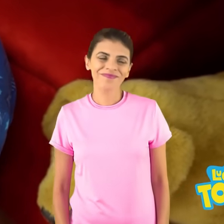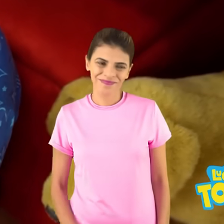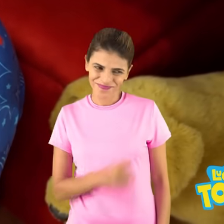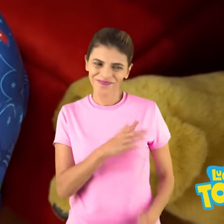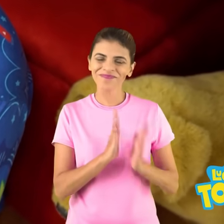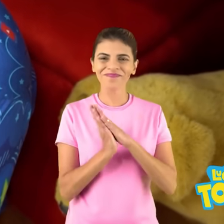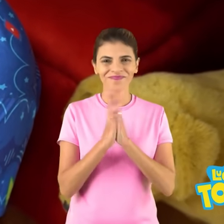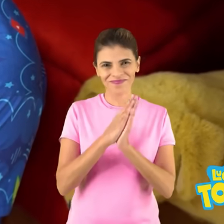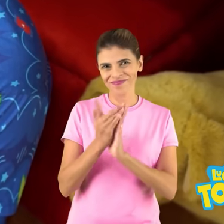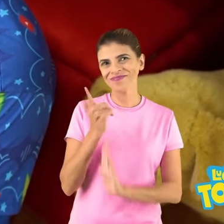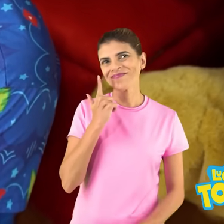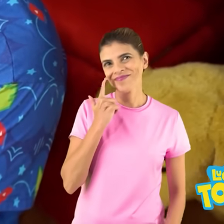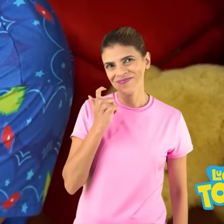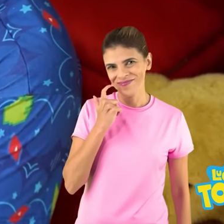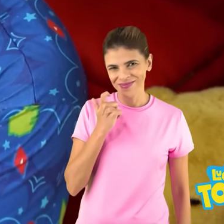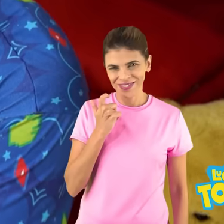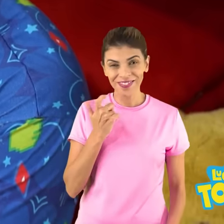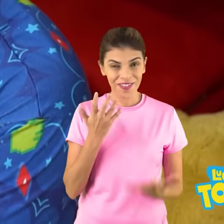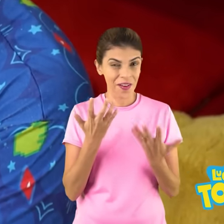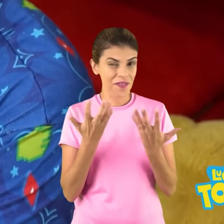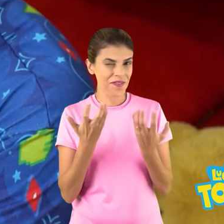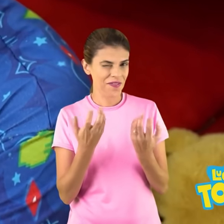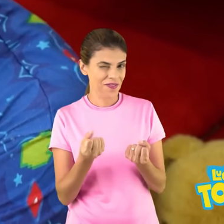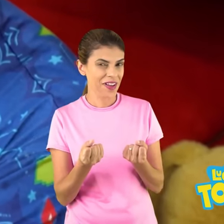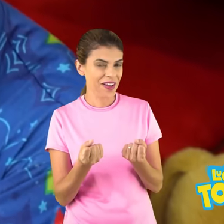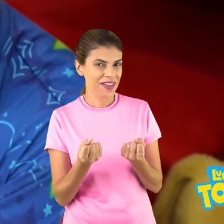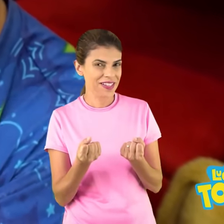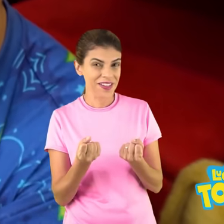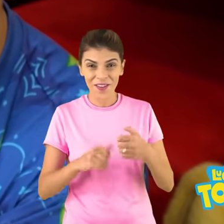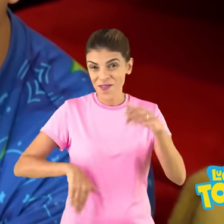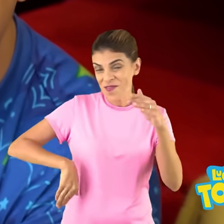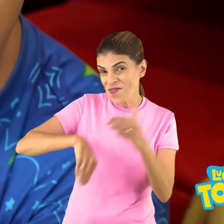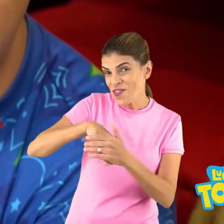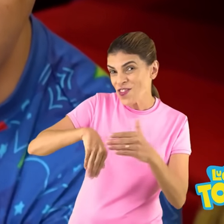Boneco do Luccas, vamos jogar